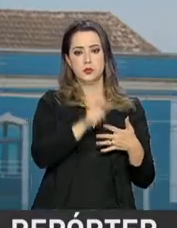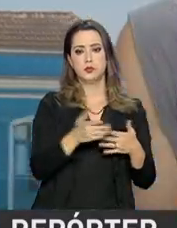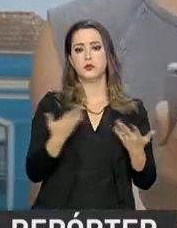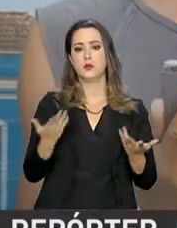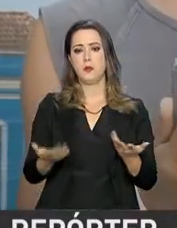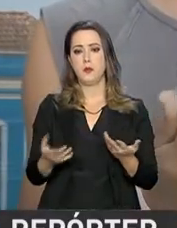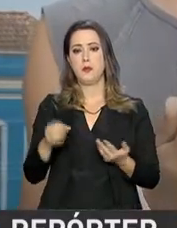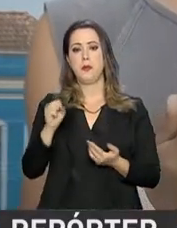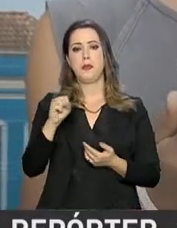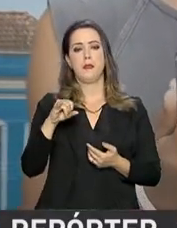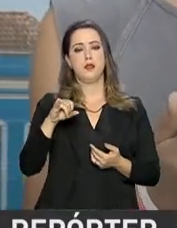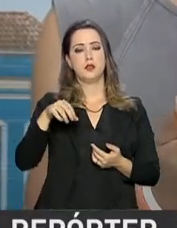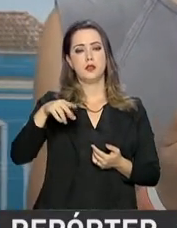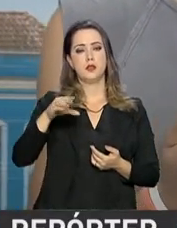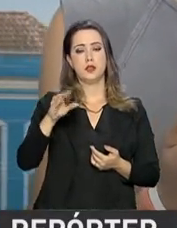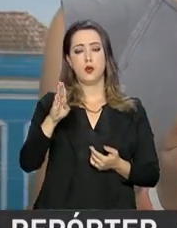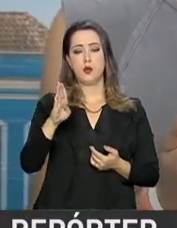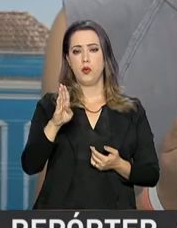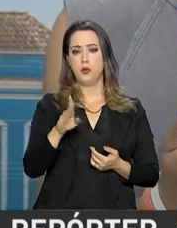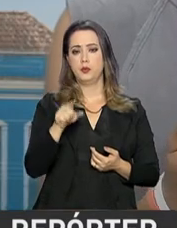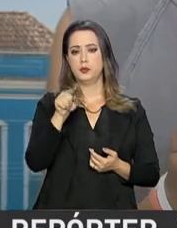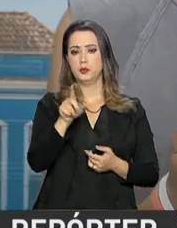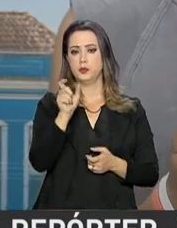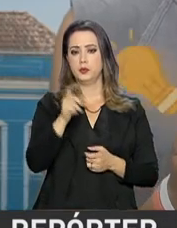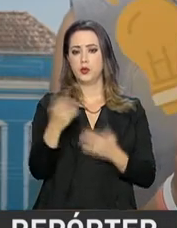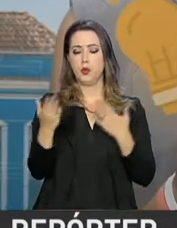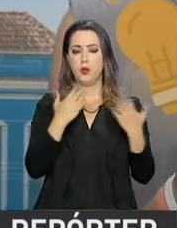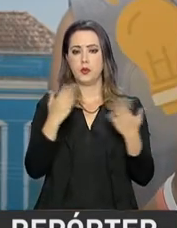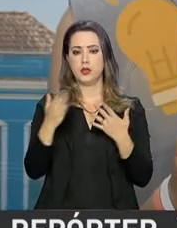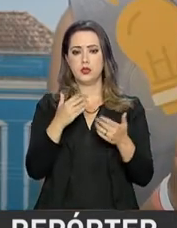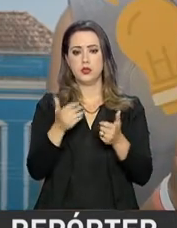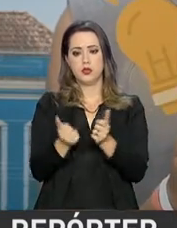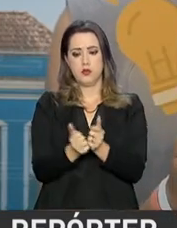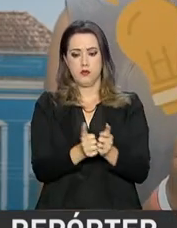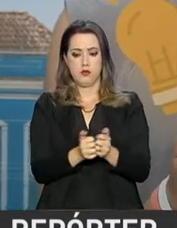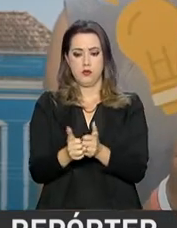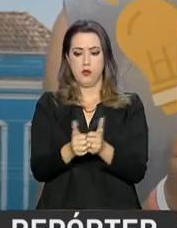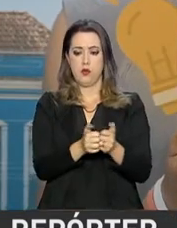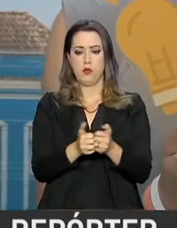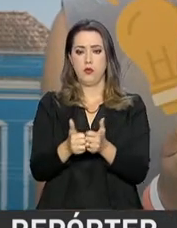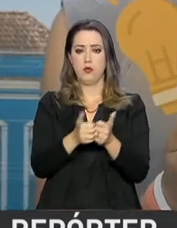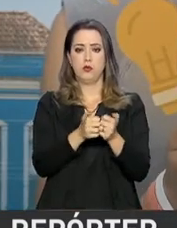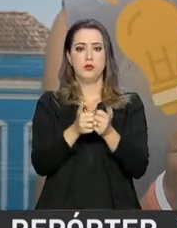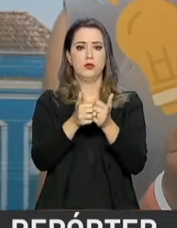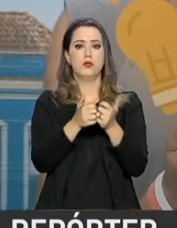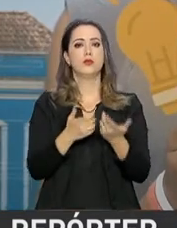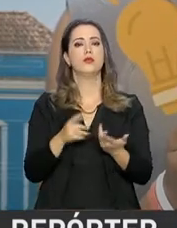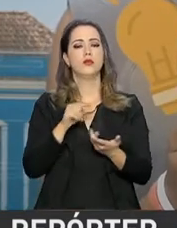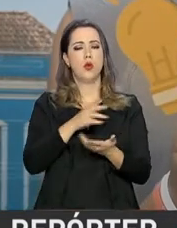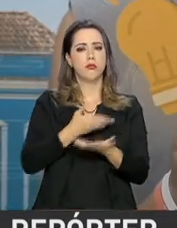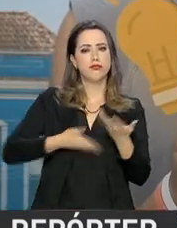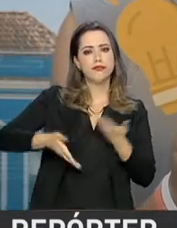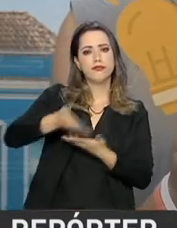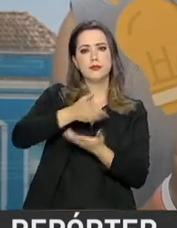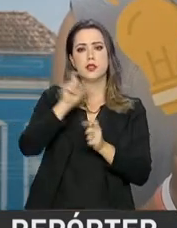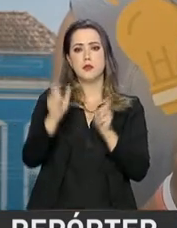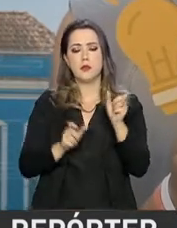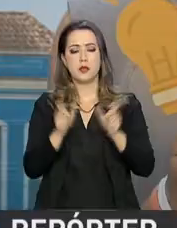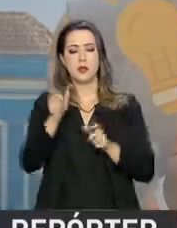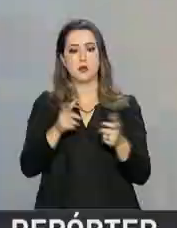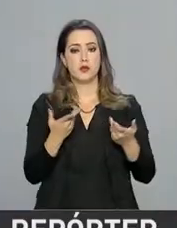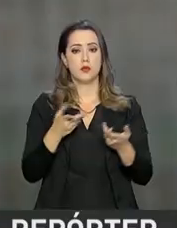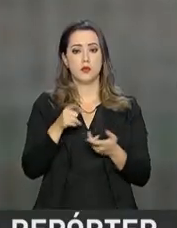siconv cidadão foi construída para simular um jogo com avatar pontuação e interação entre os